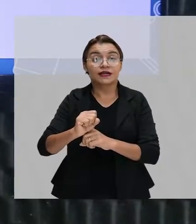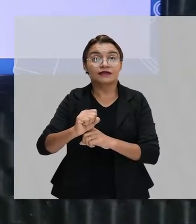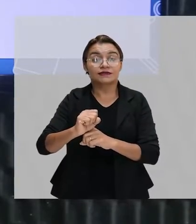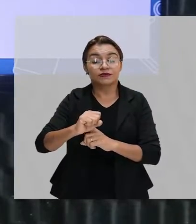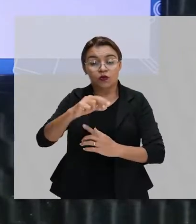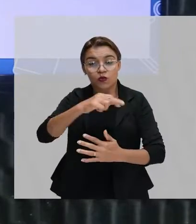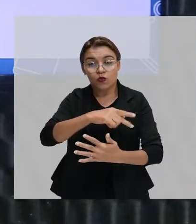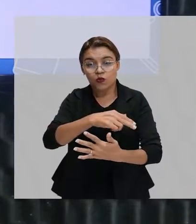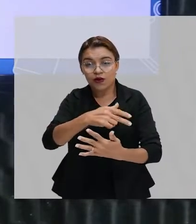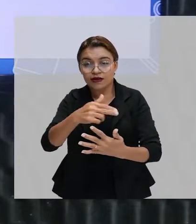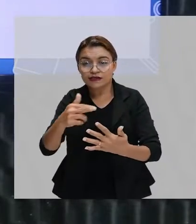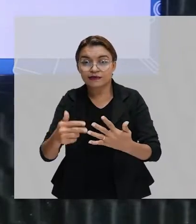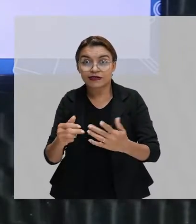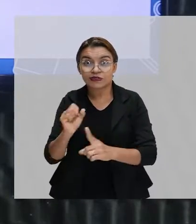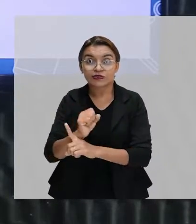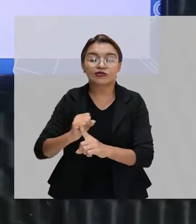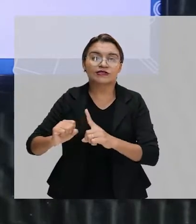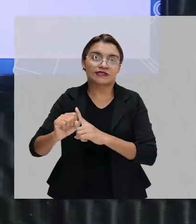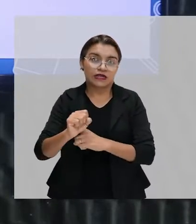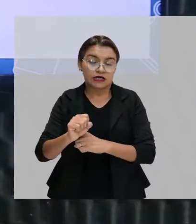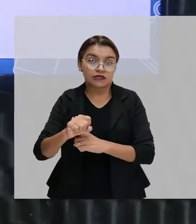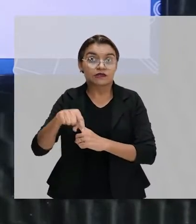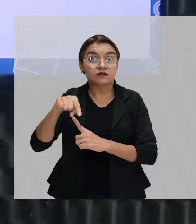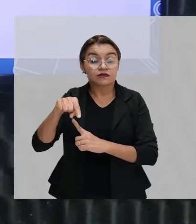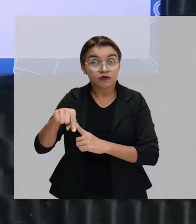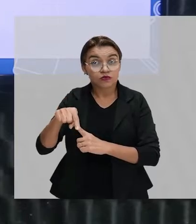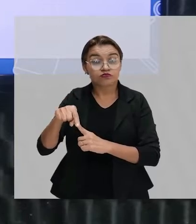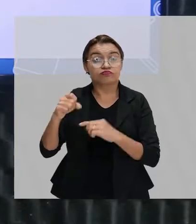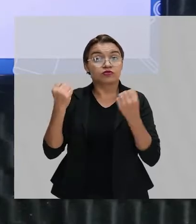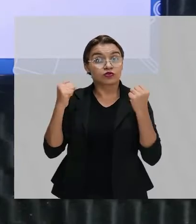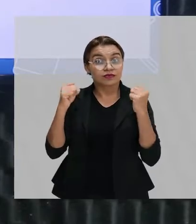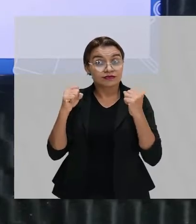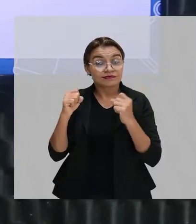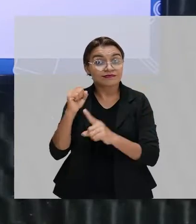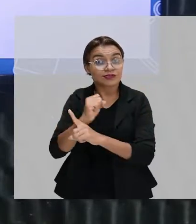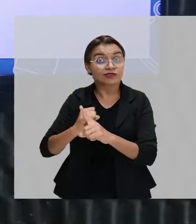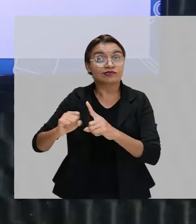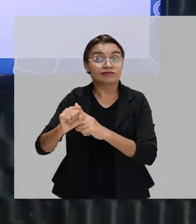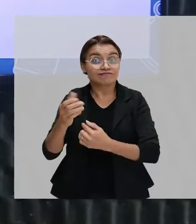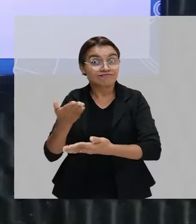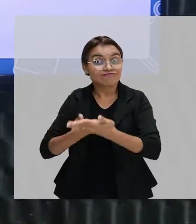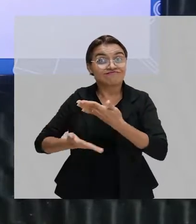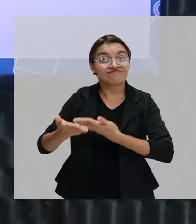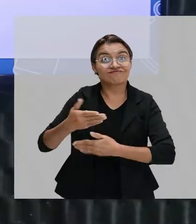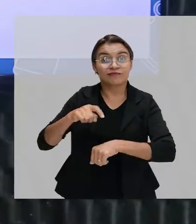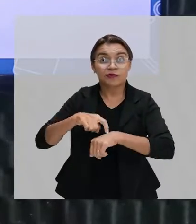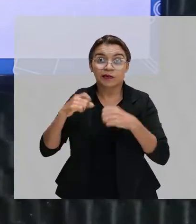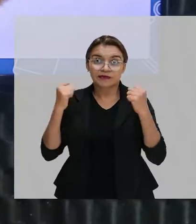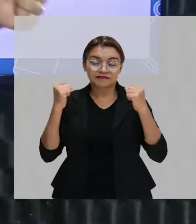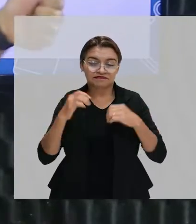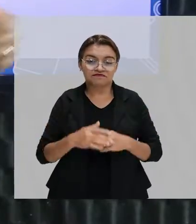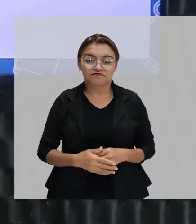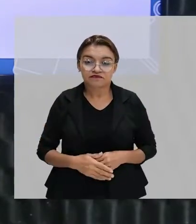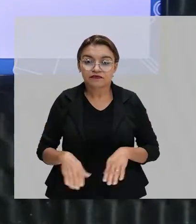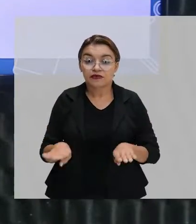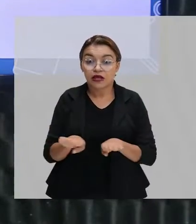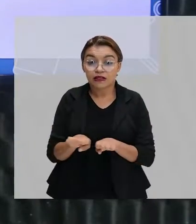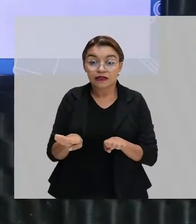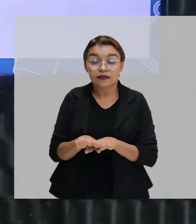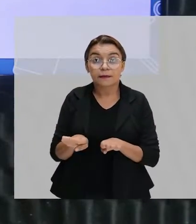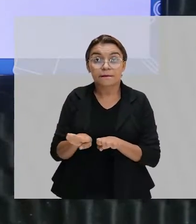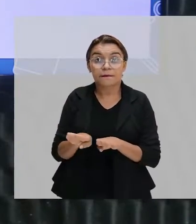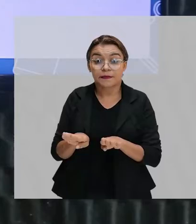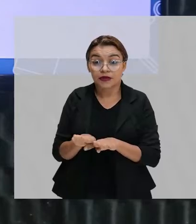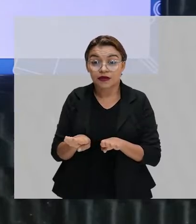alisa quando ele está praticando algum tipo de exercício físico a educação física ela trabalha os aspectos